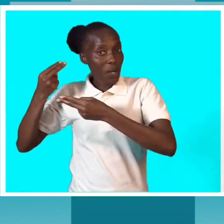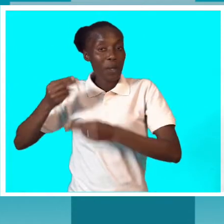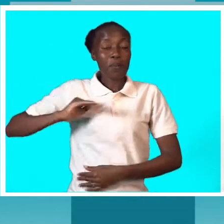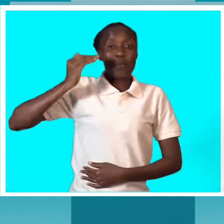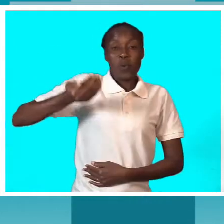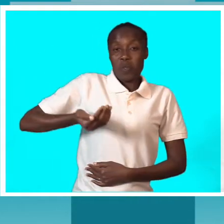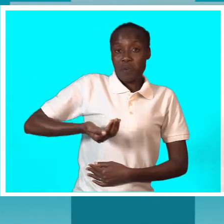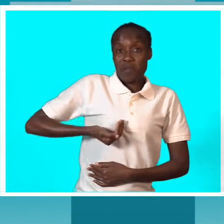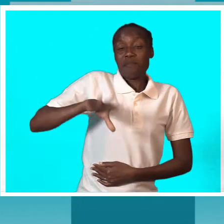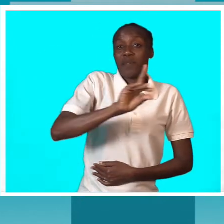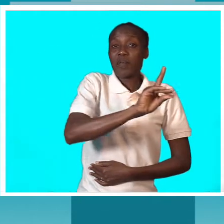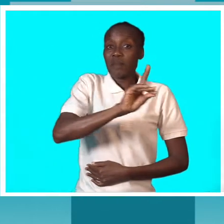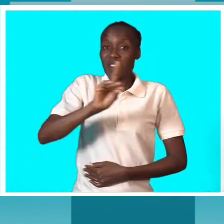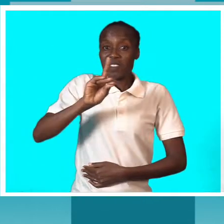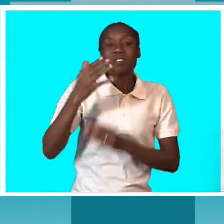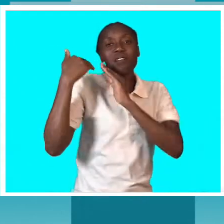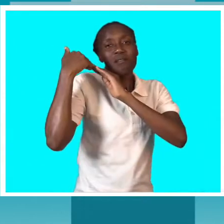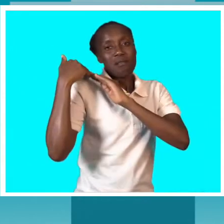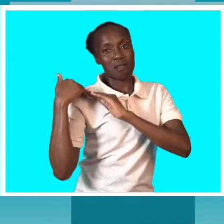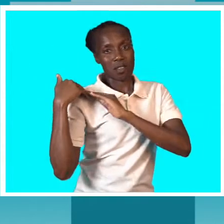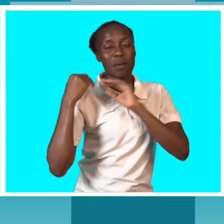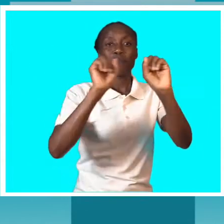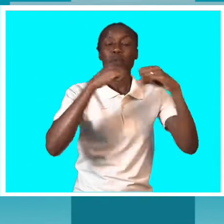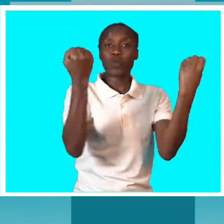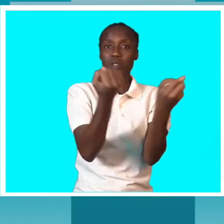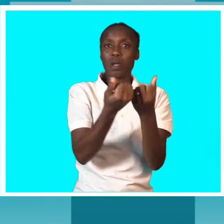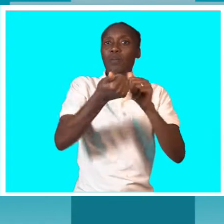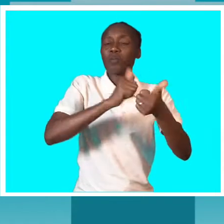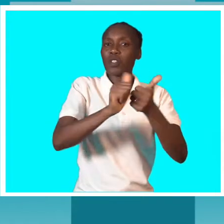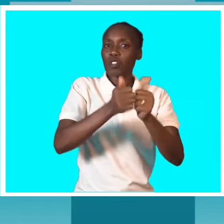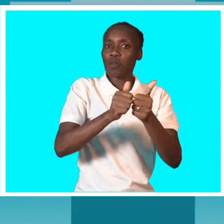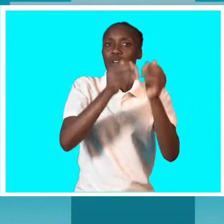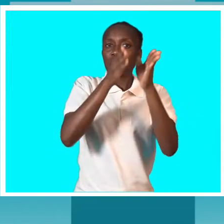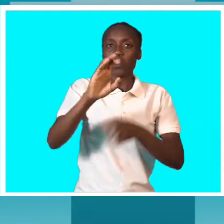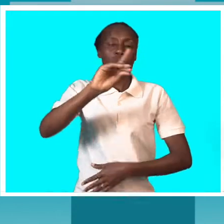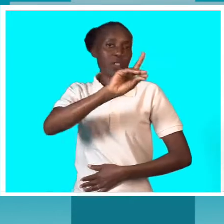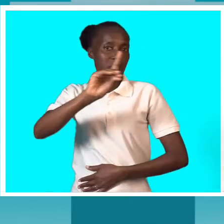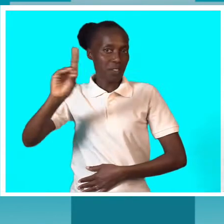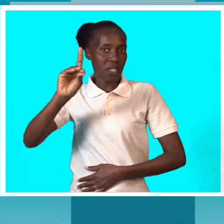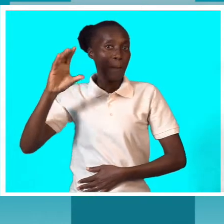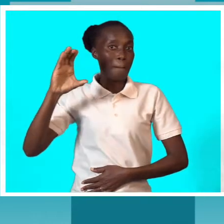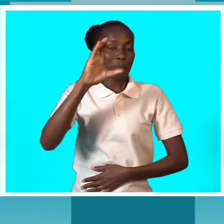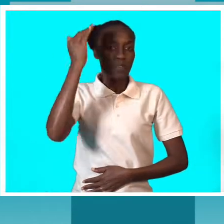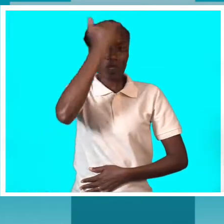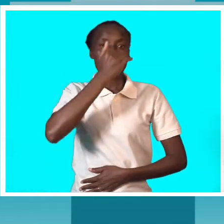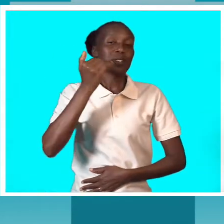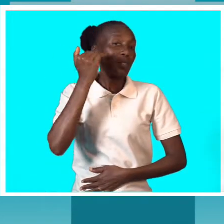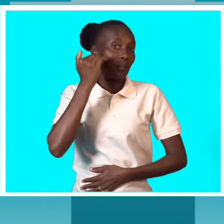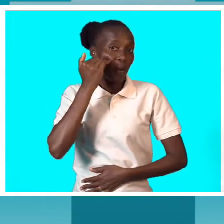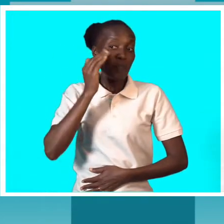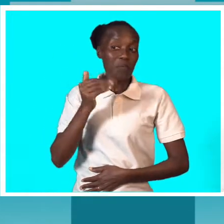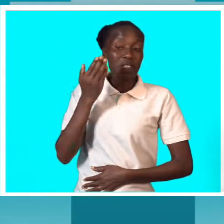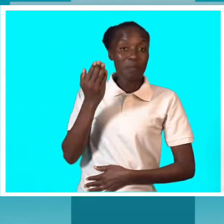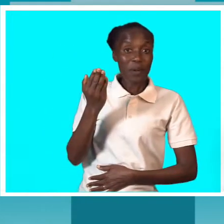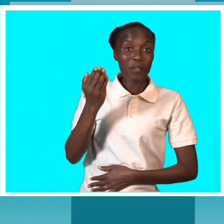uma mulher com deficiência que é responsável de uma situação desportiva de pessoas com deficiência na província de Manica.